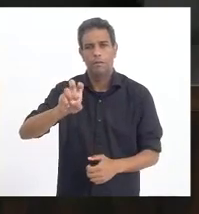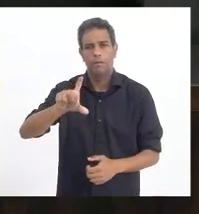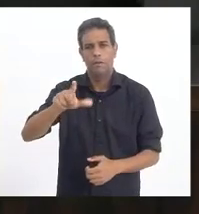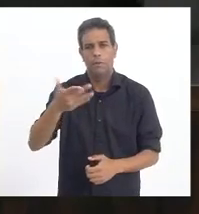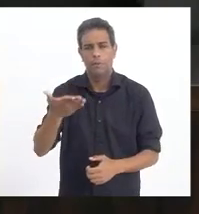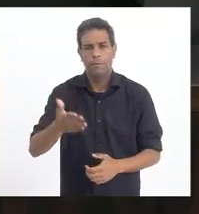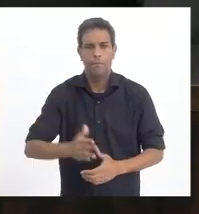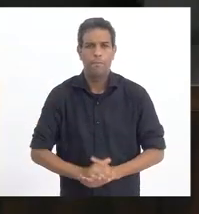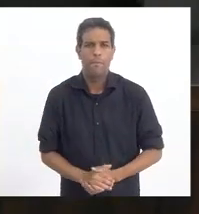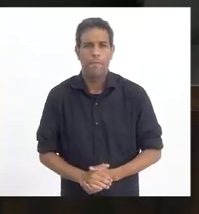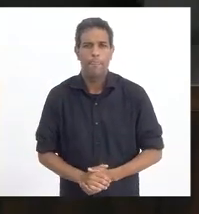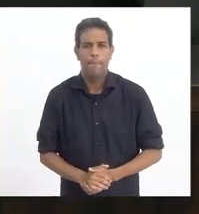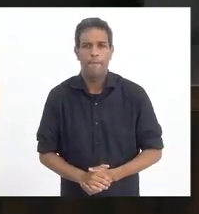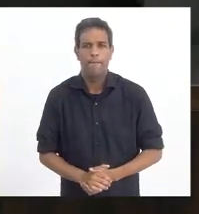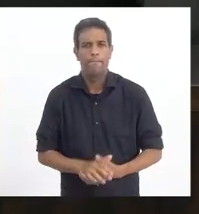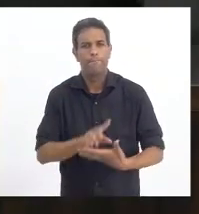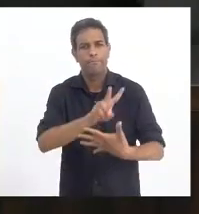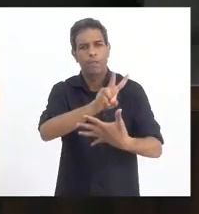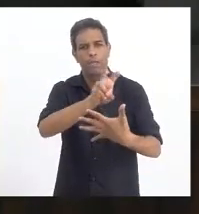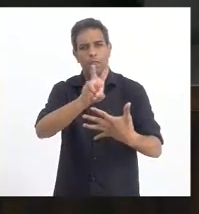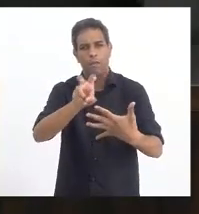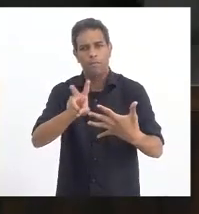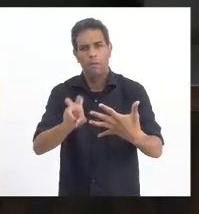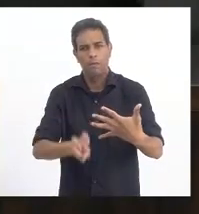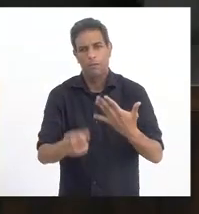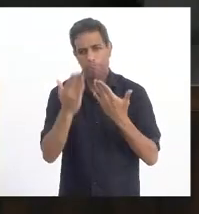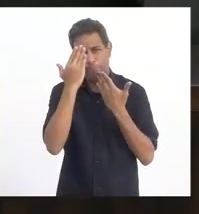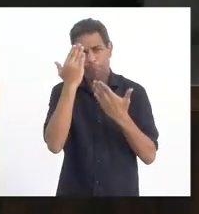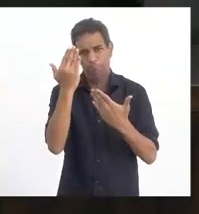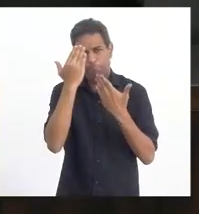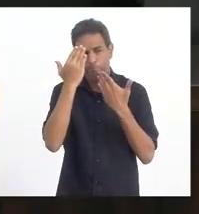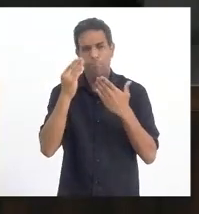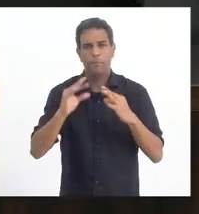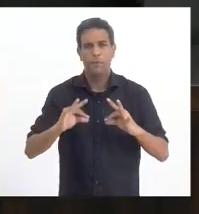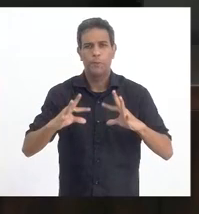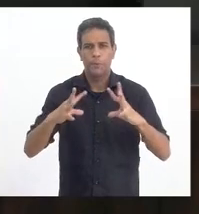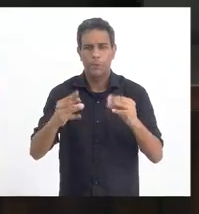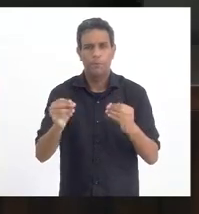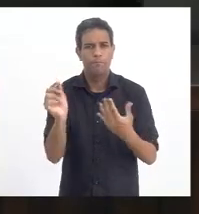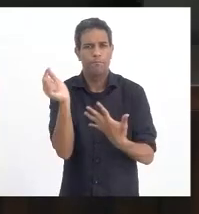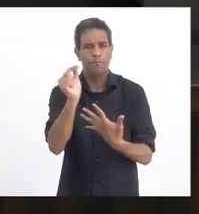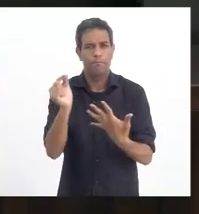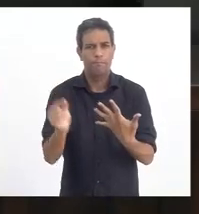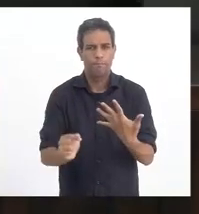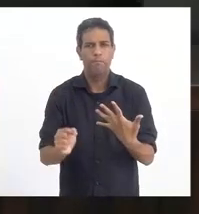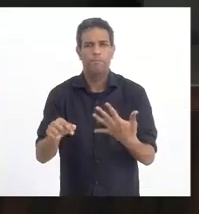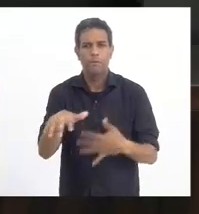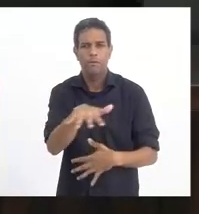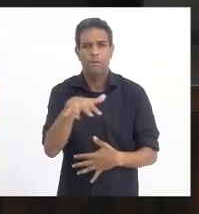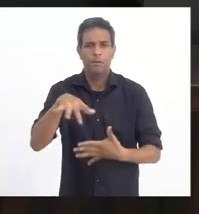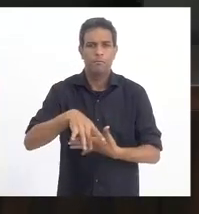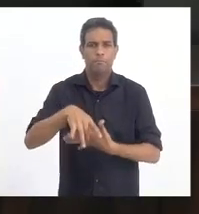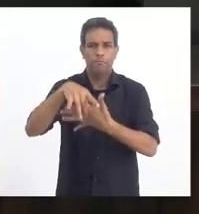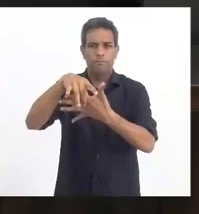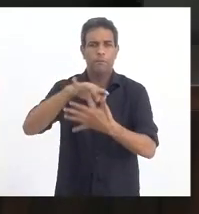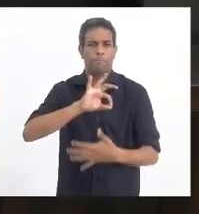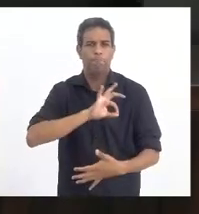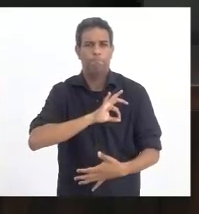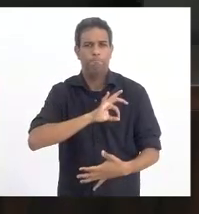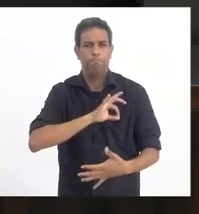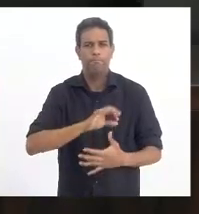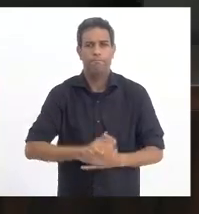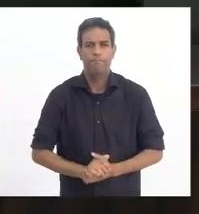bombeiro em seus nomes agradecer a toda a Corporação Os oficiais os praças que estão aqui representados também